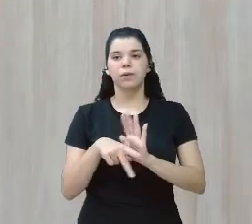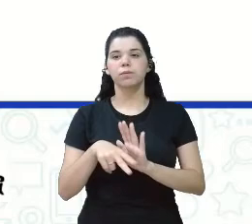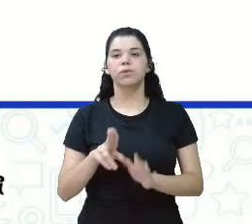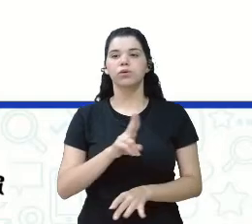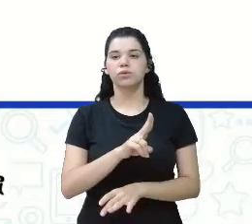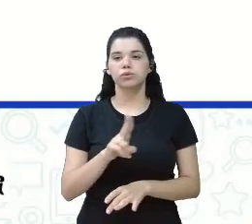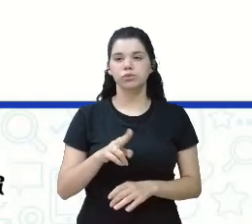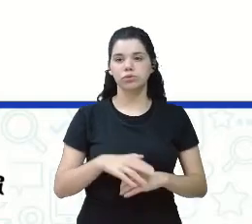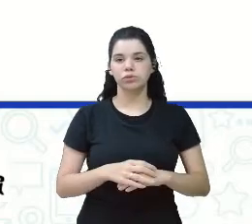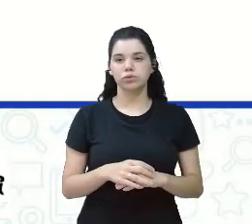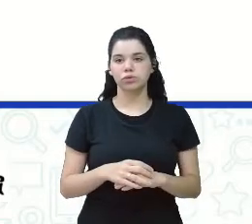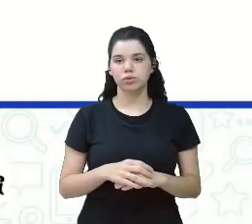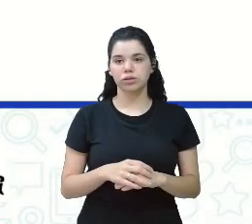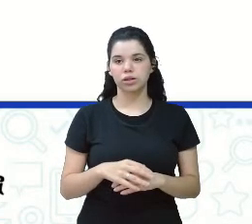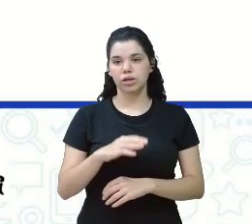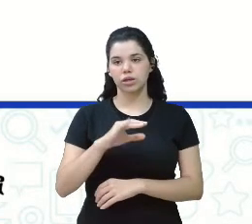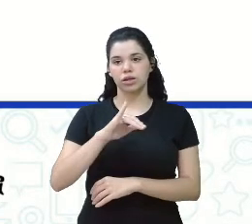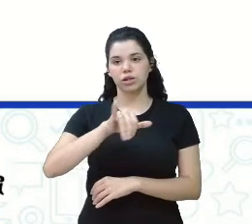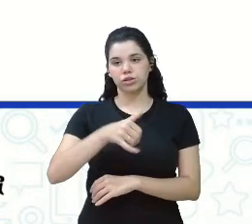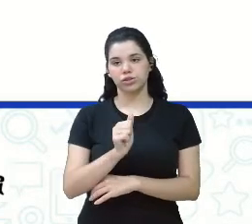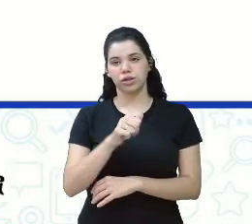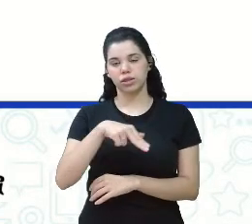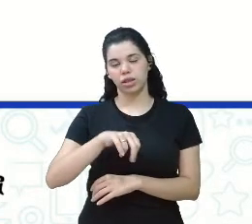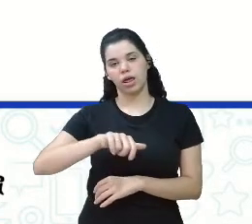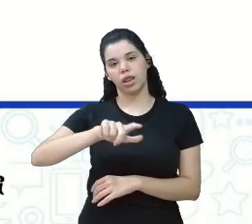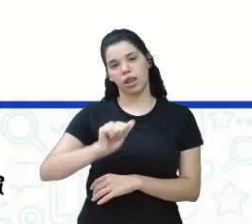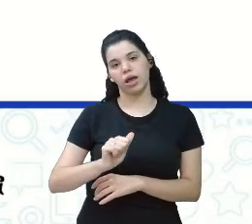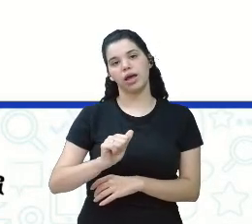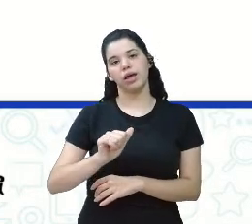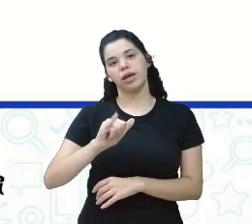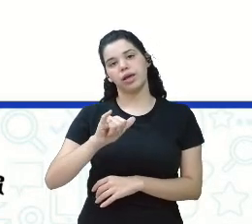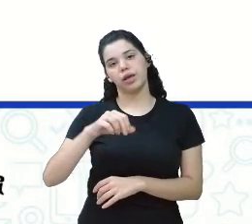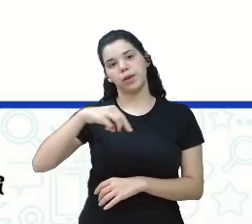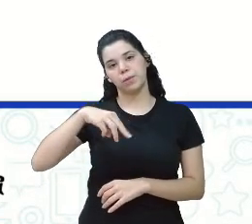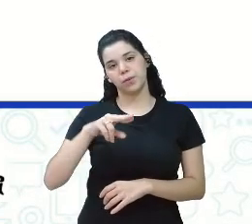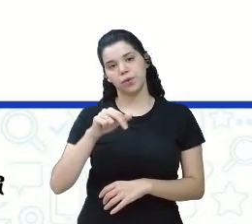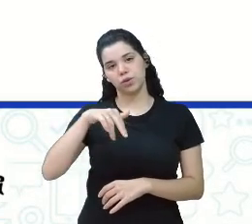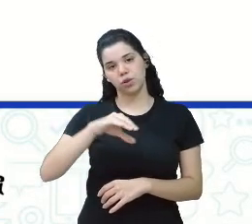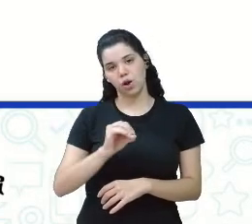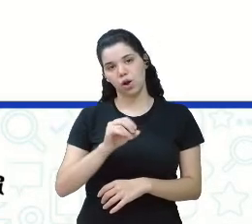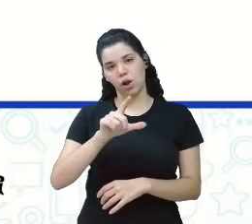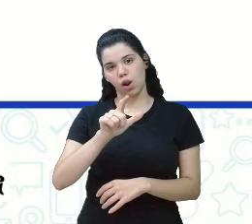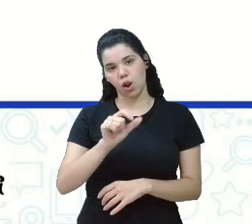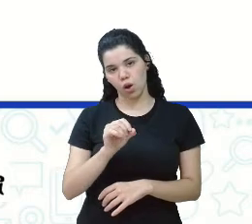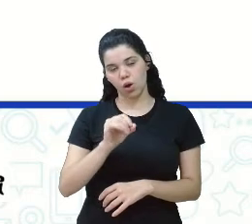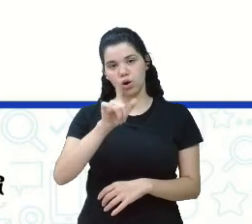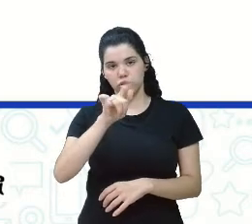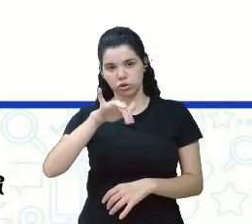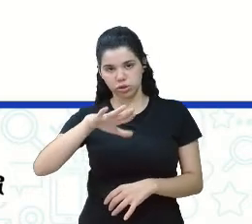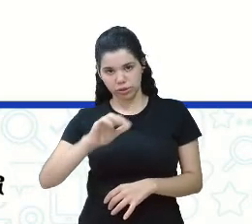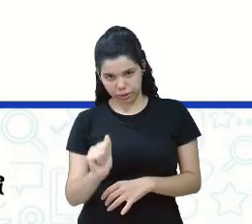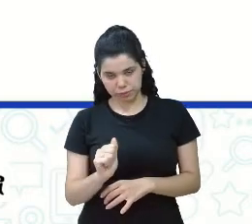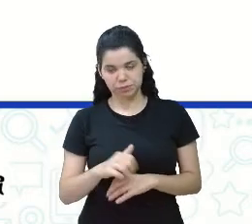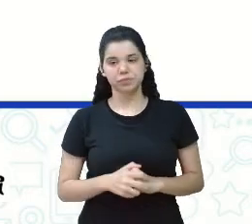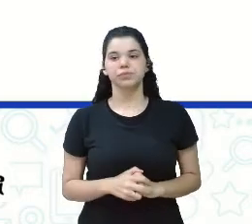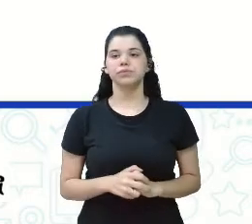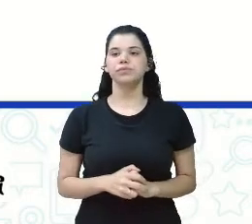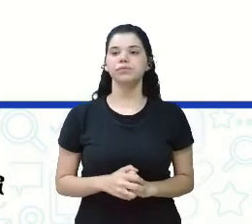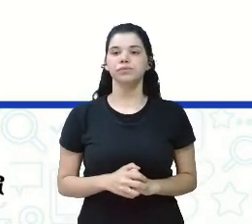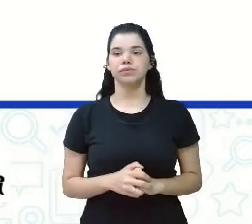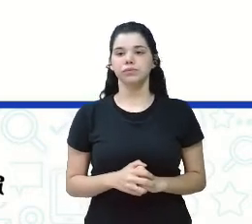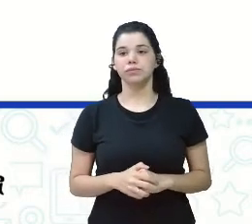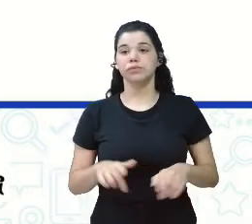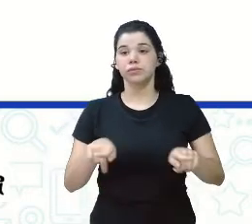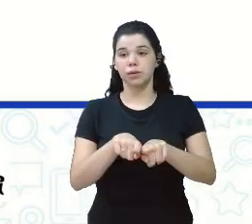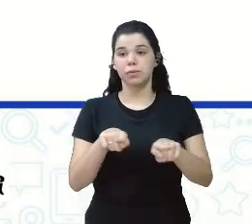chamada janela imunológica. No período compreendido entre a infecção pelo vírus e a identificação